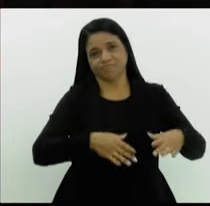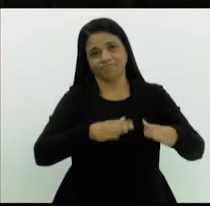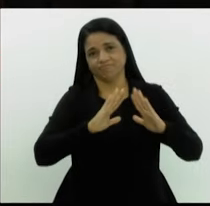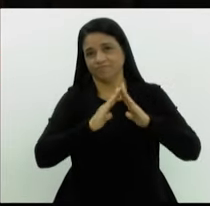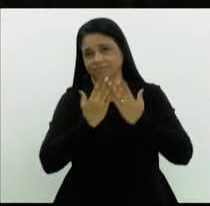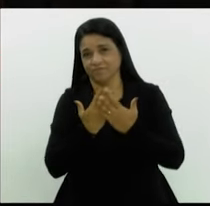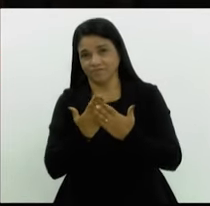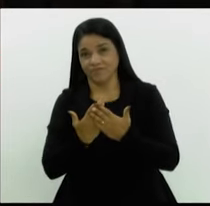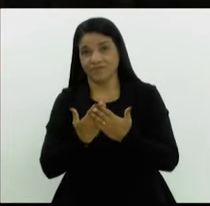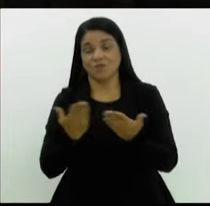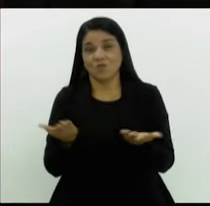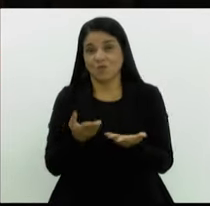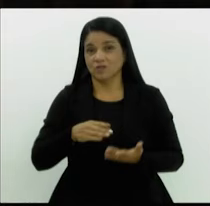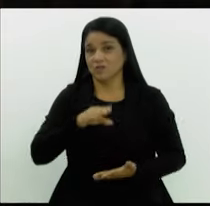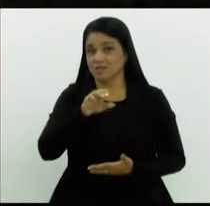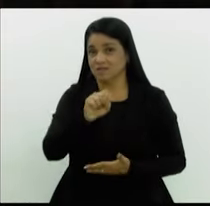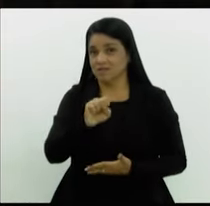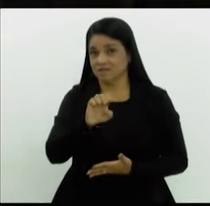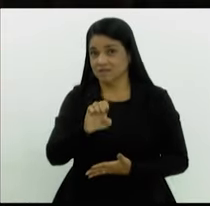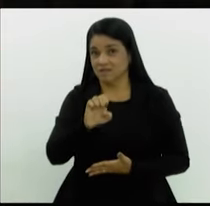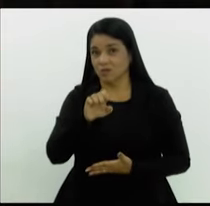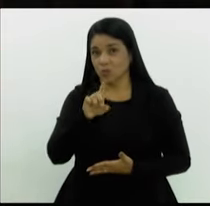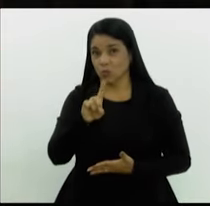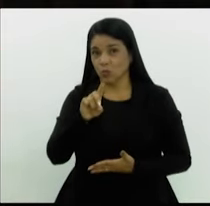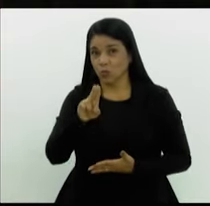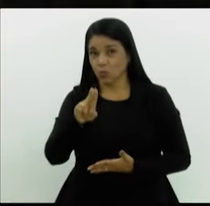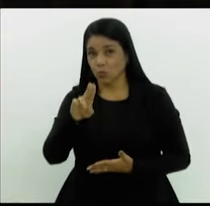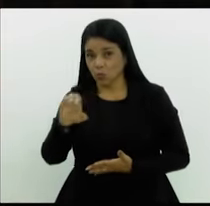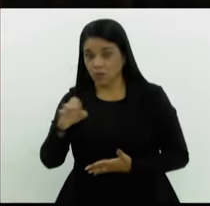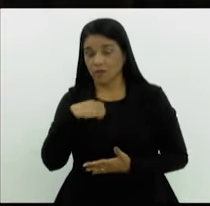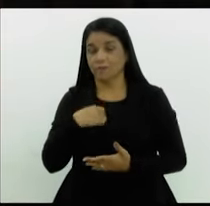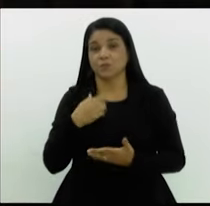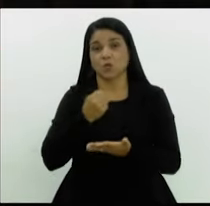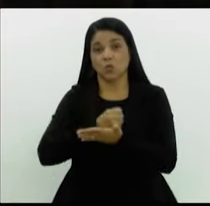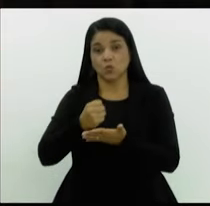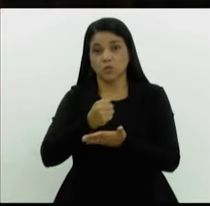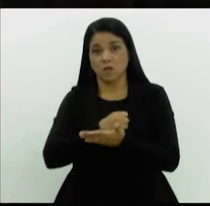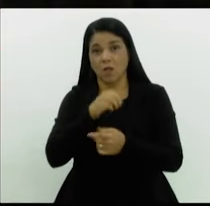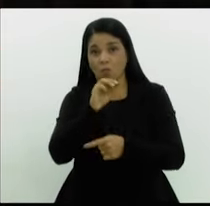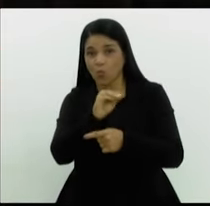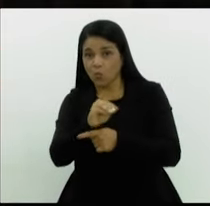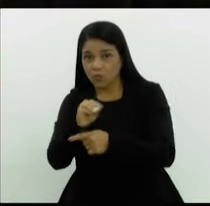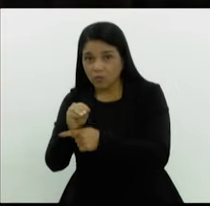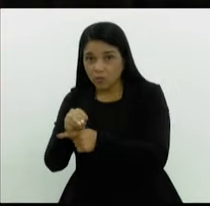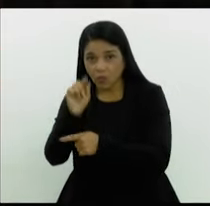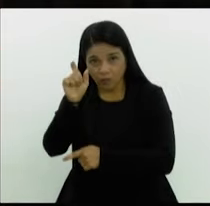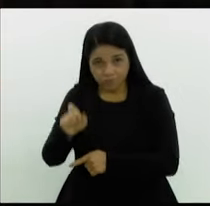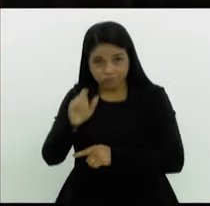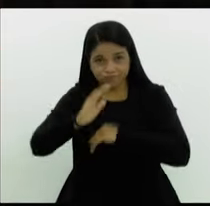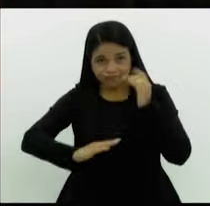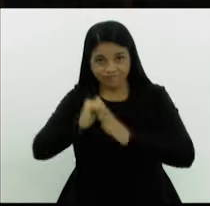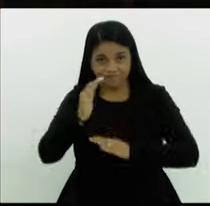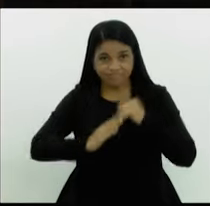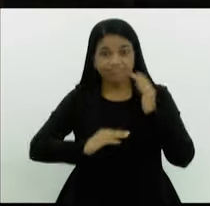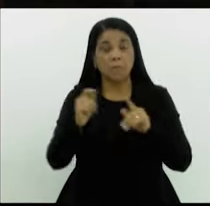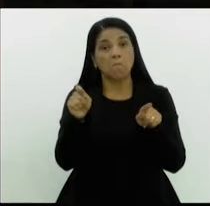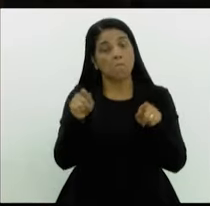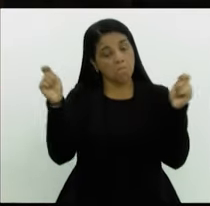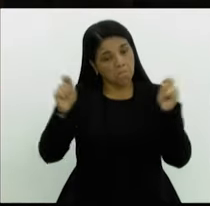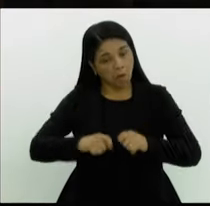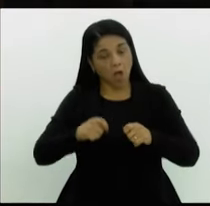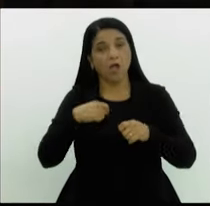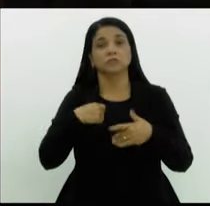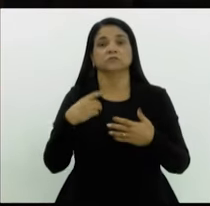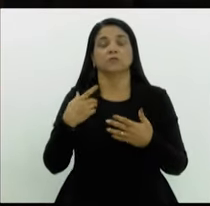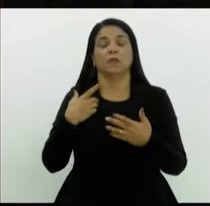Hoje, a SEDUC já pode contratar o cuidador e não contrata. Assim como já pode contratar o professor para a